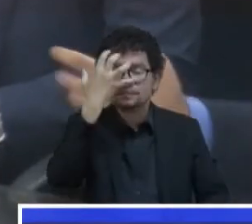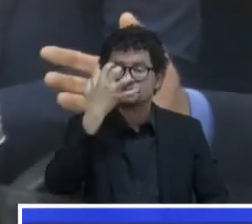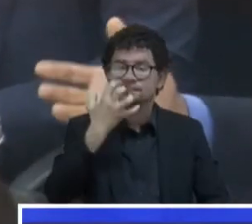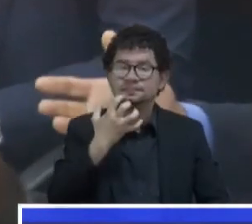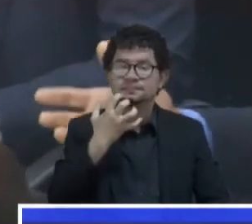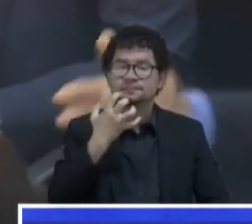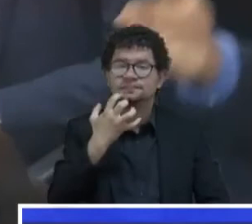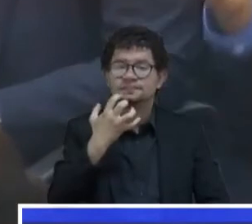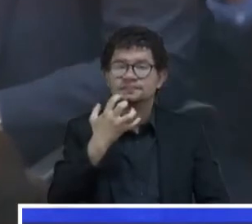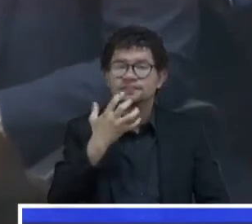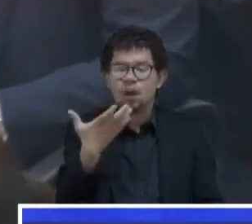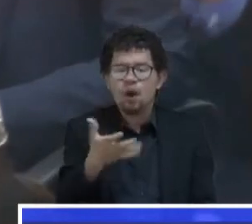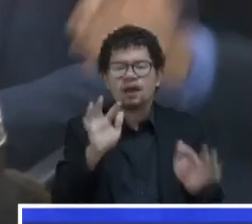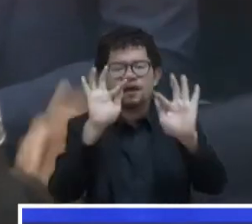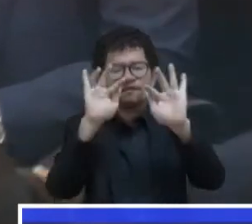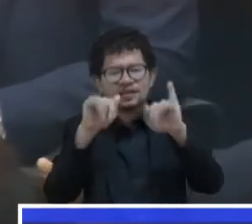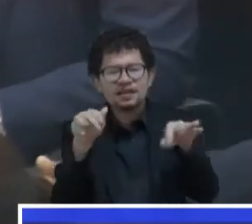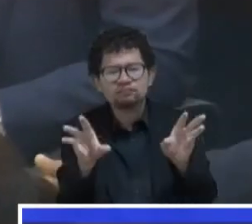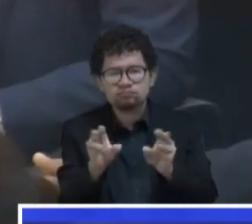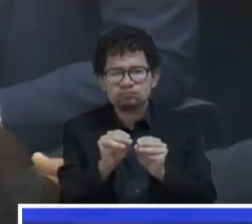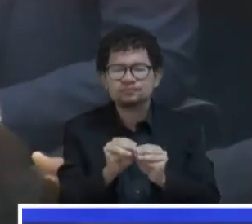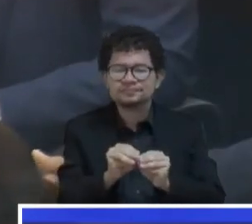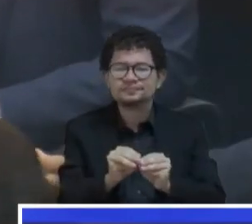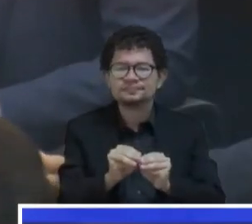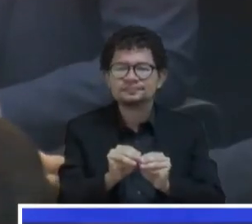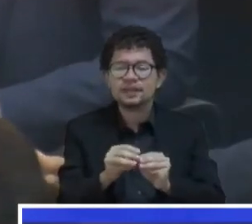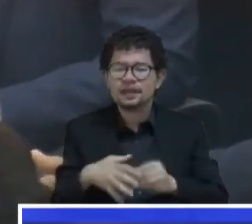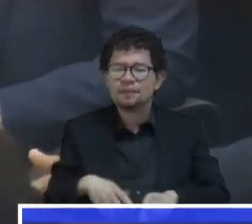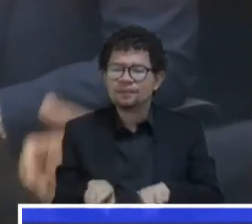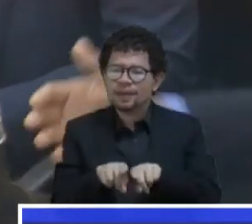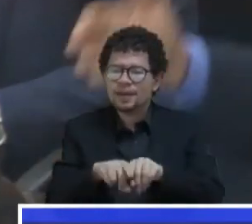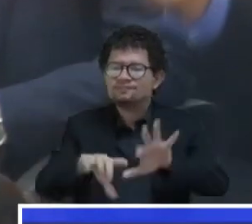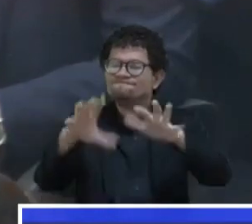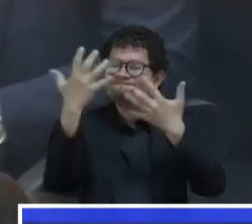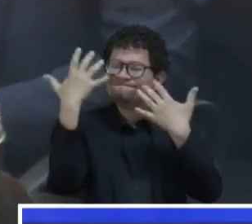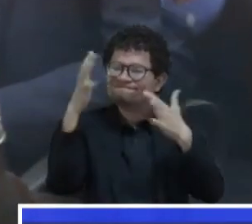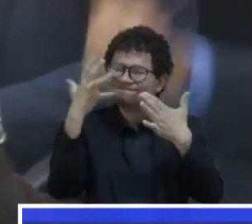E para encerrar, também parabenizar a Vossa Excelência, que parabenizei no seu gabinete,